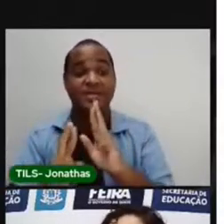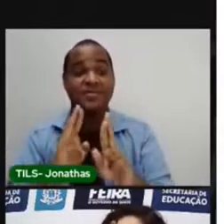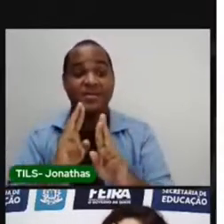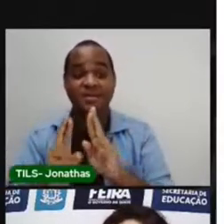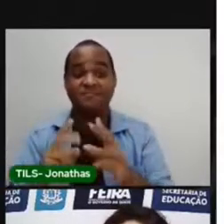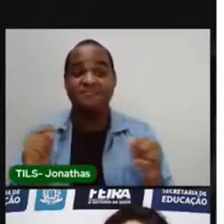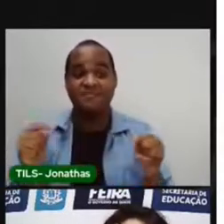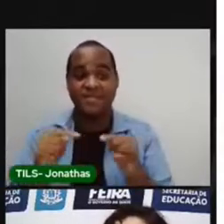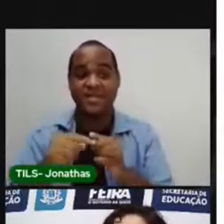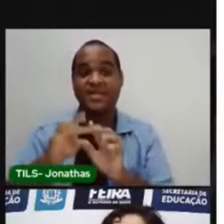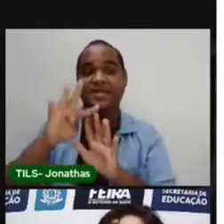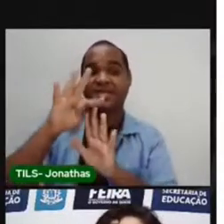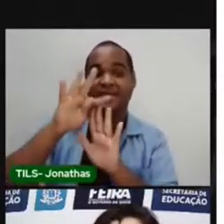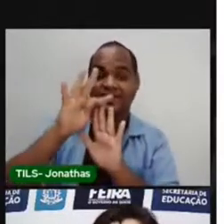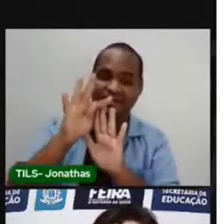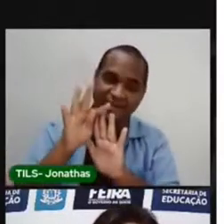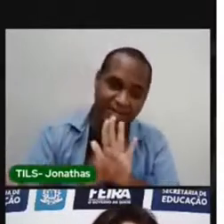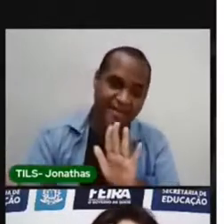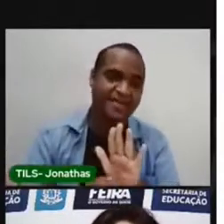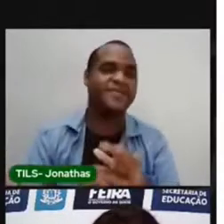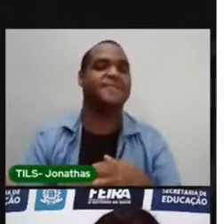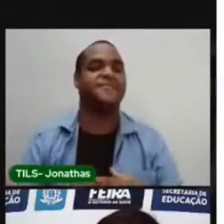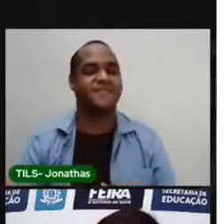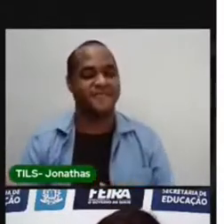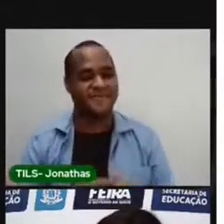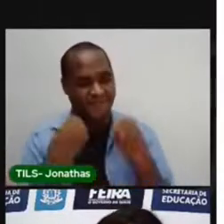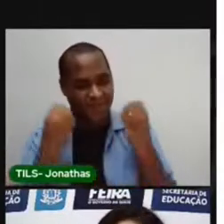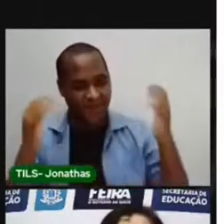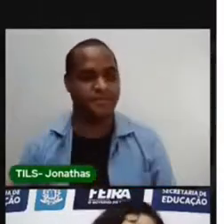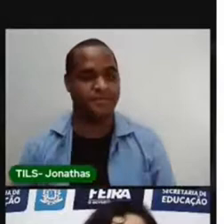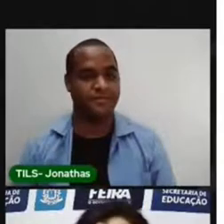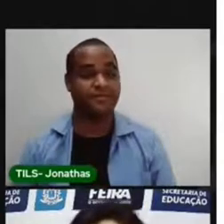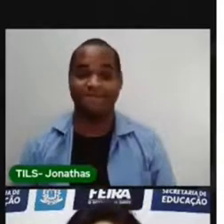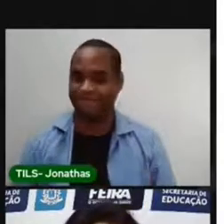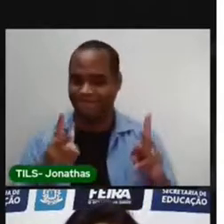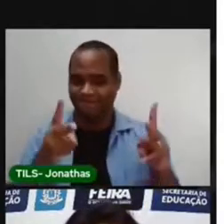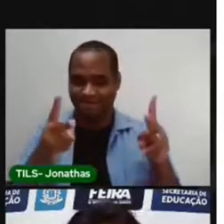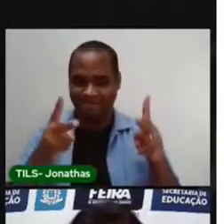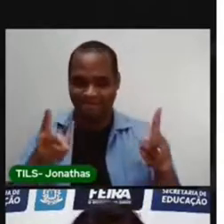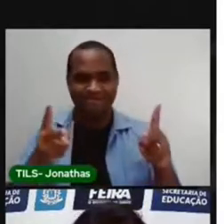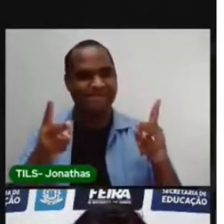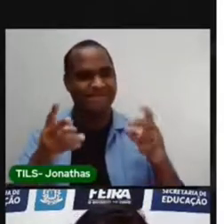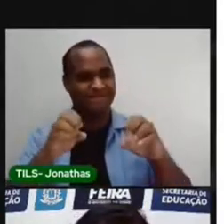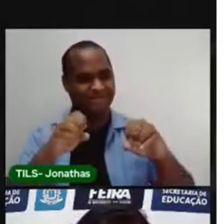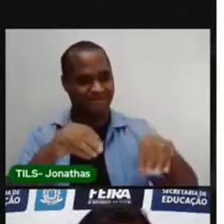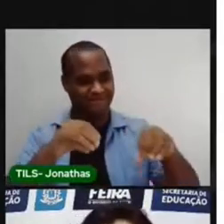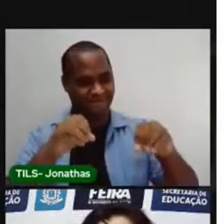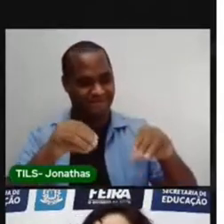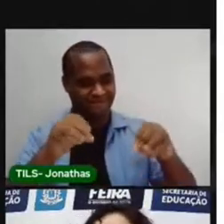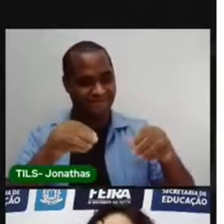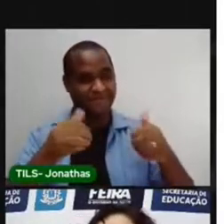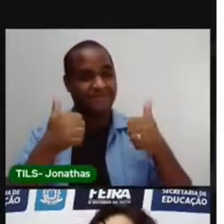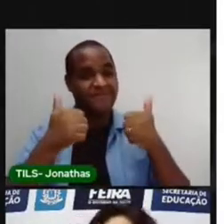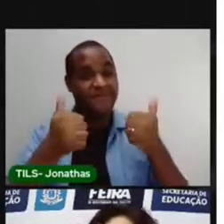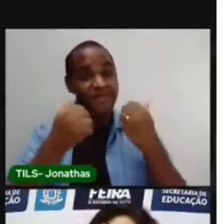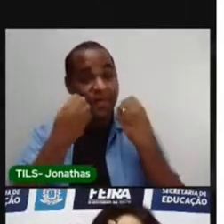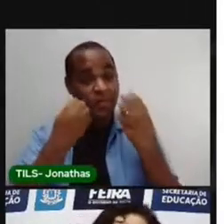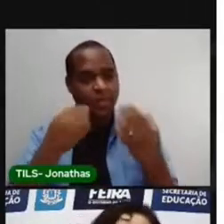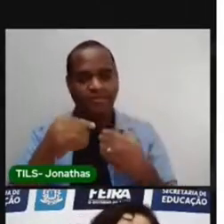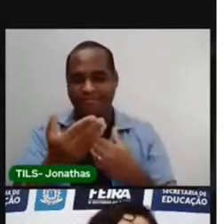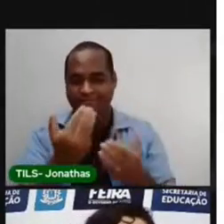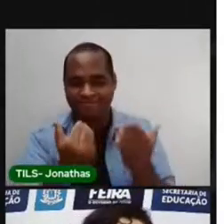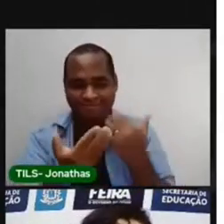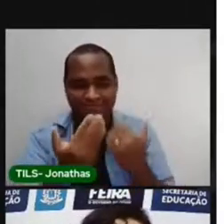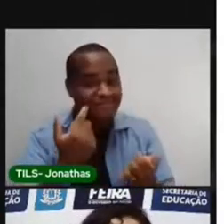no. Isso mesmo, no texto. Muito bem. Continuando a nossa tarefa, vamos